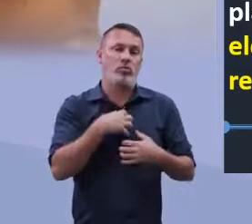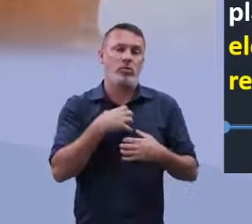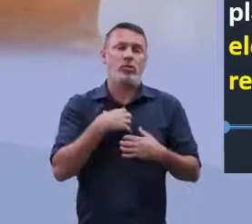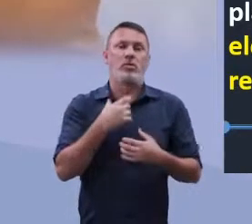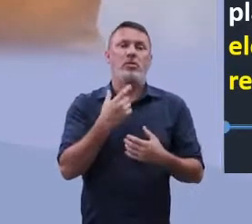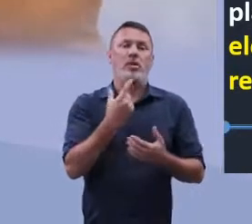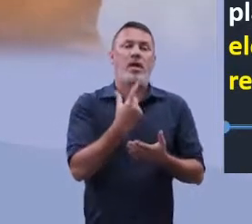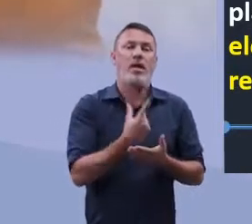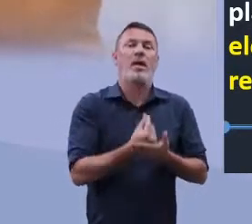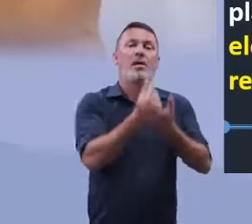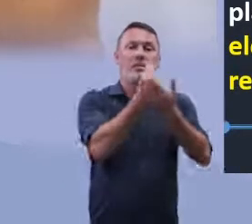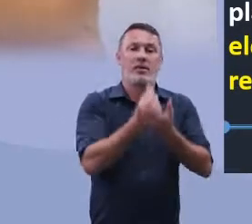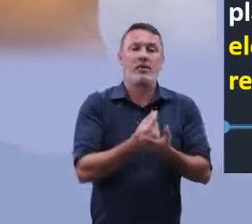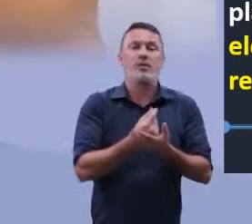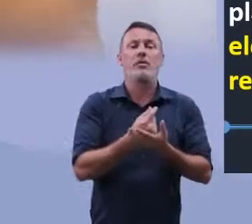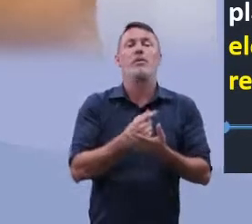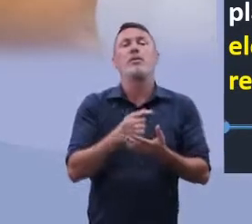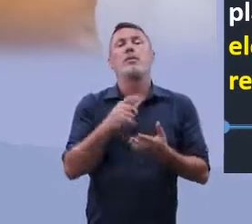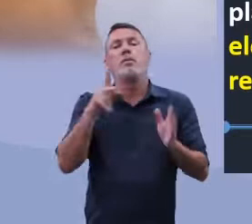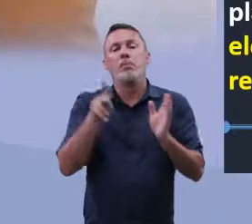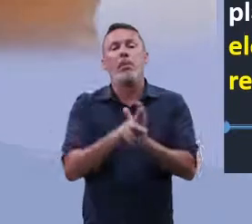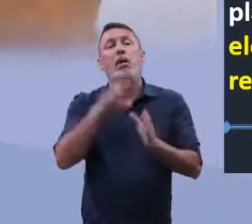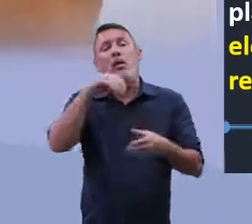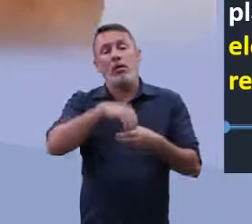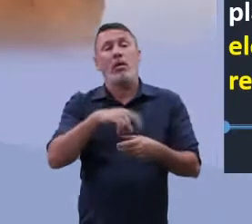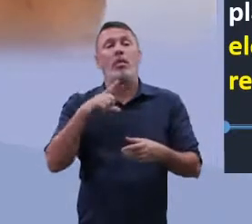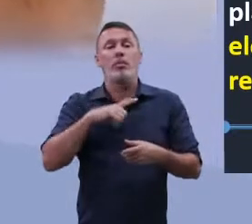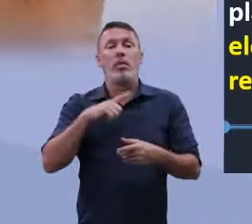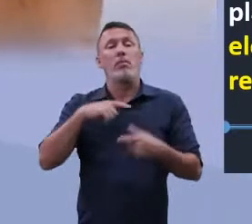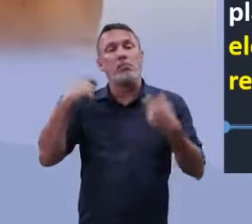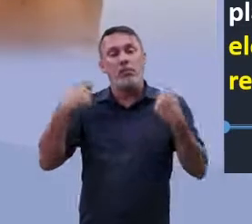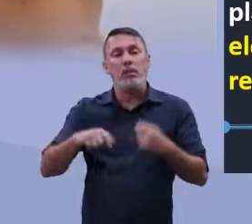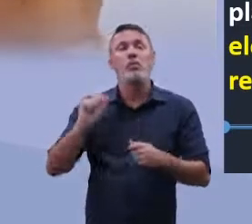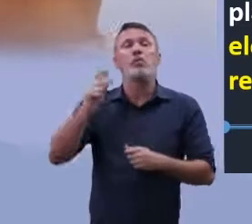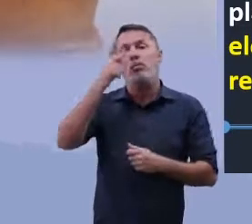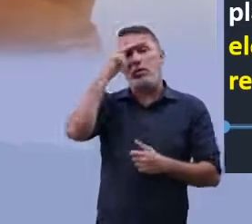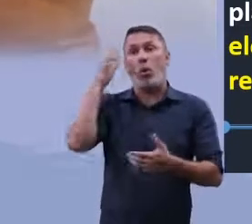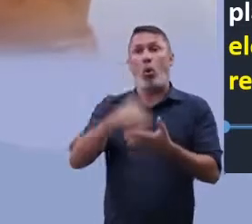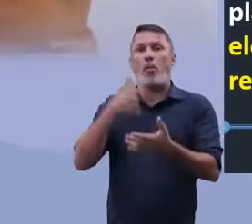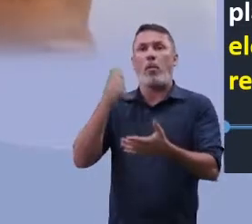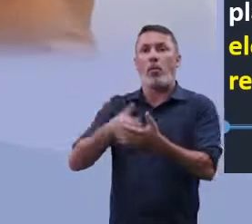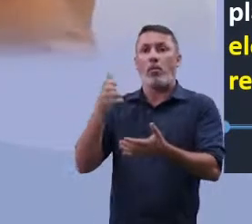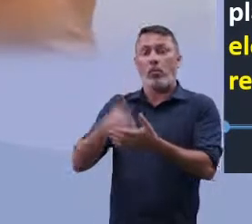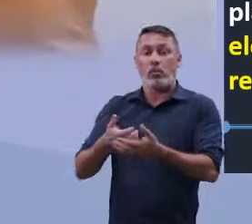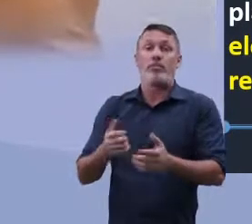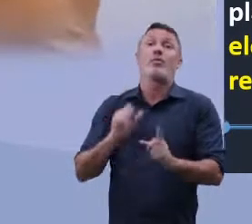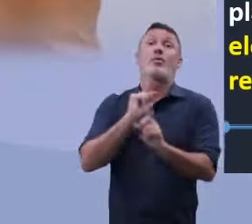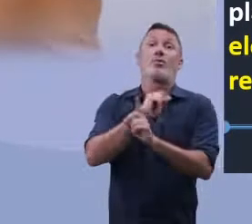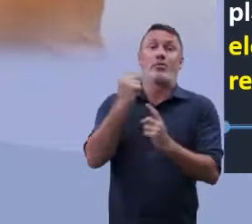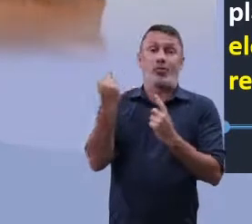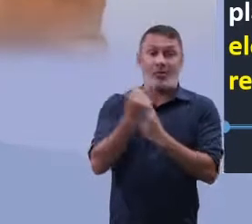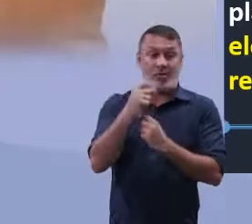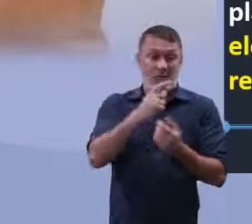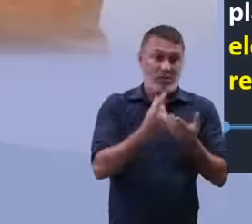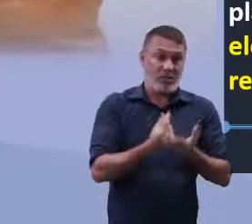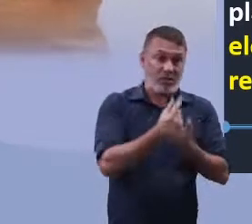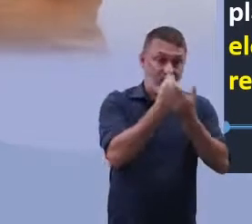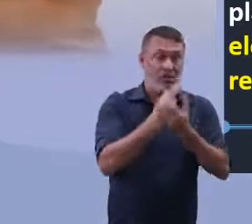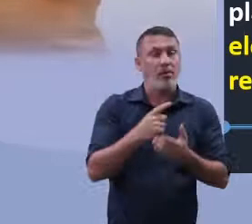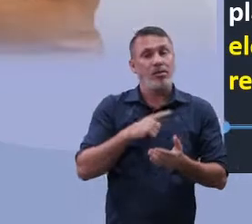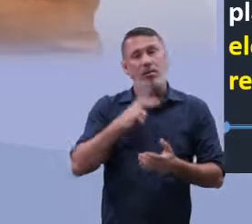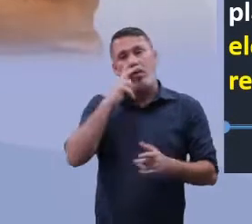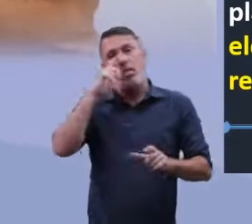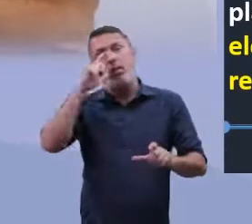fator, que o capitalismo ele depende do consumo. E a sociedade capitalista, ela é refém